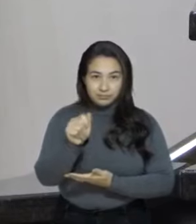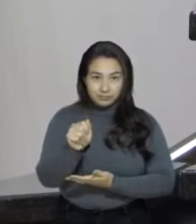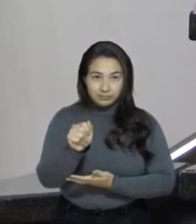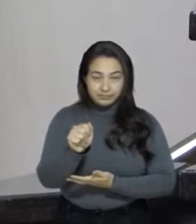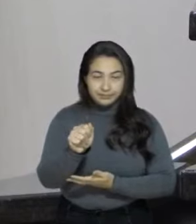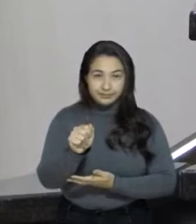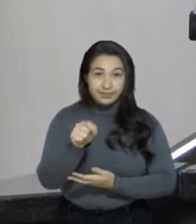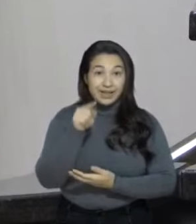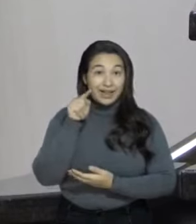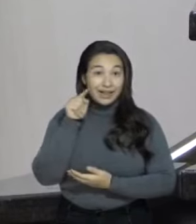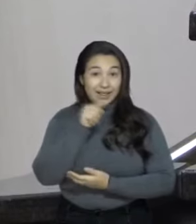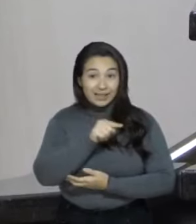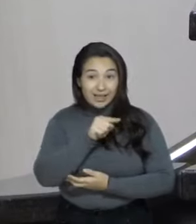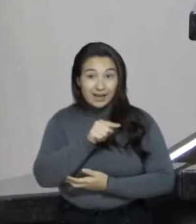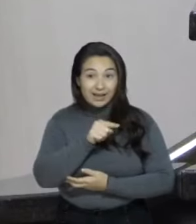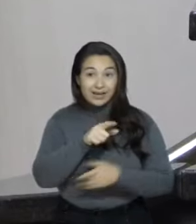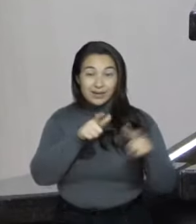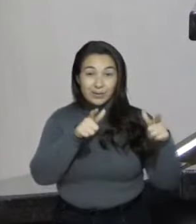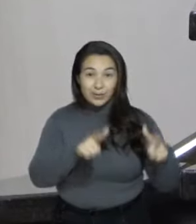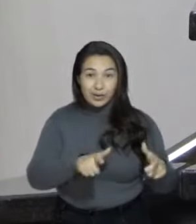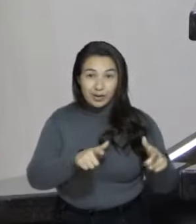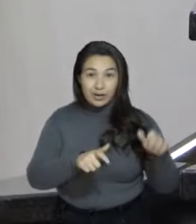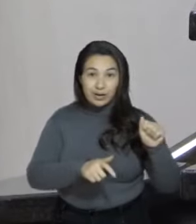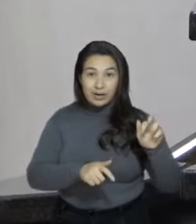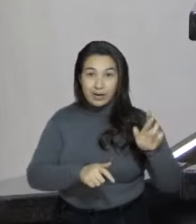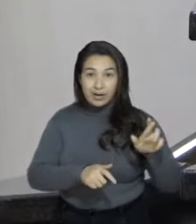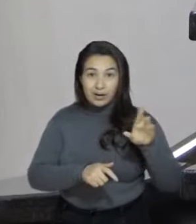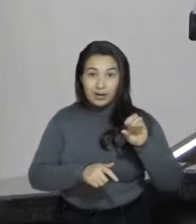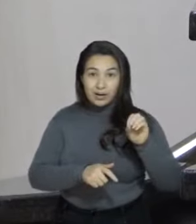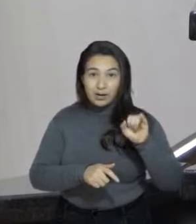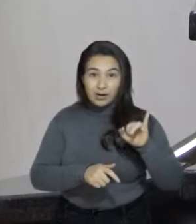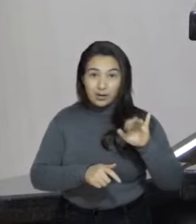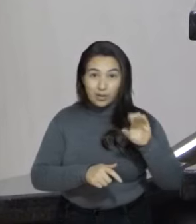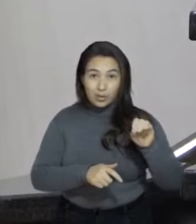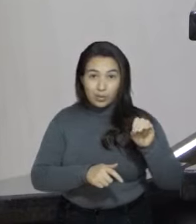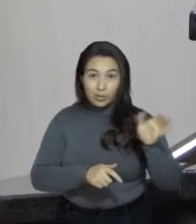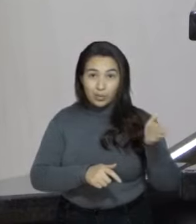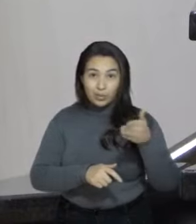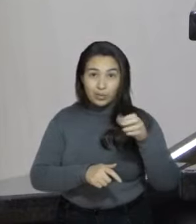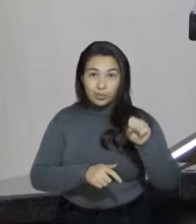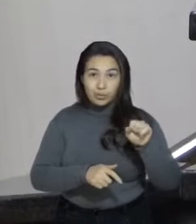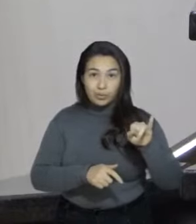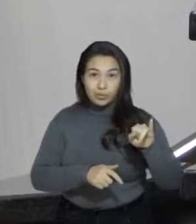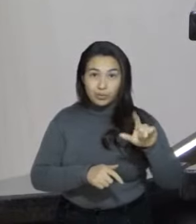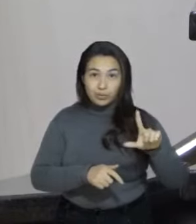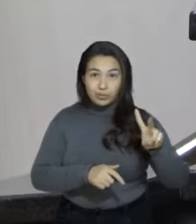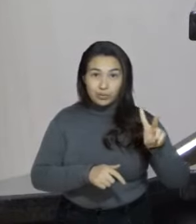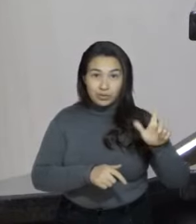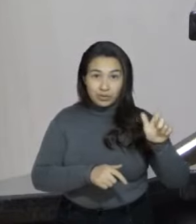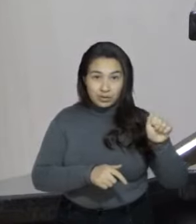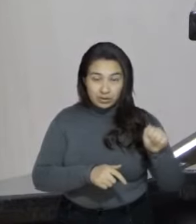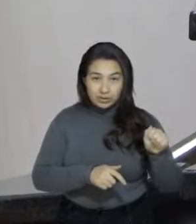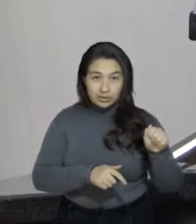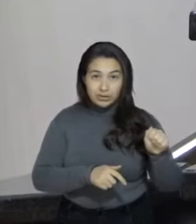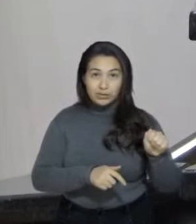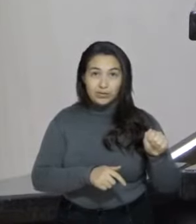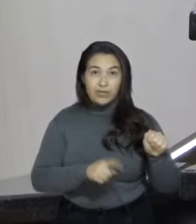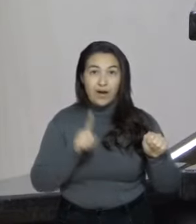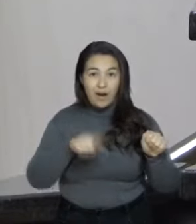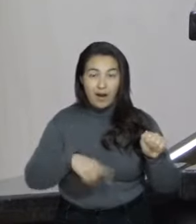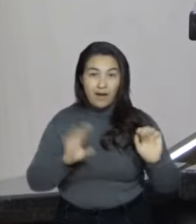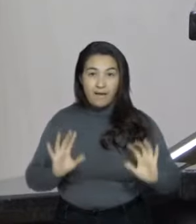Peixe uma festa que começou quando o Arroio do Silva ainda era bairro de Araranguá começou com a